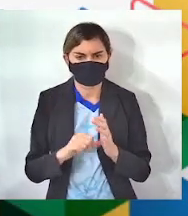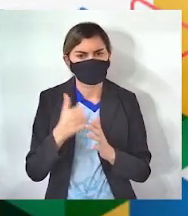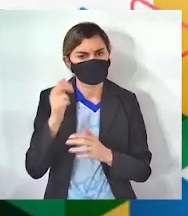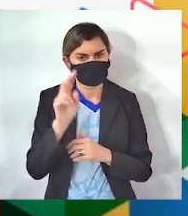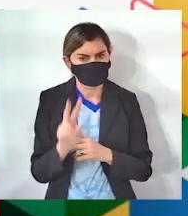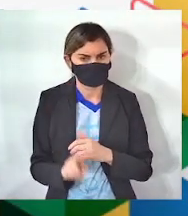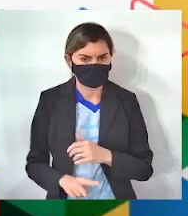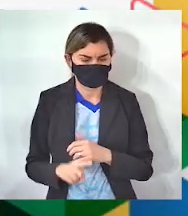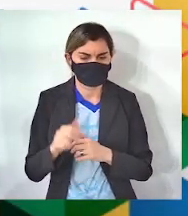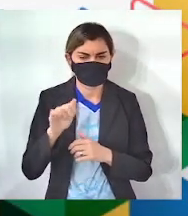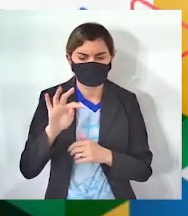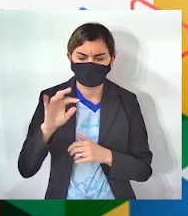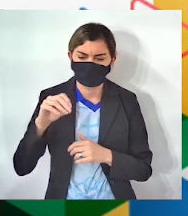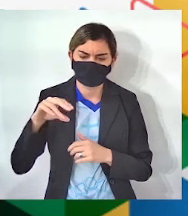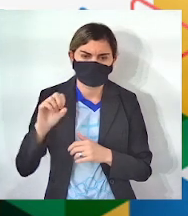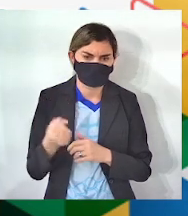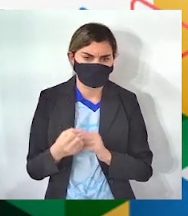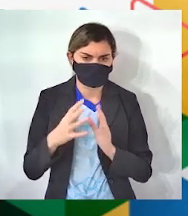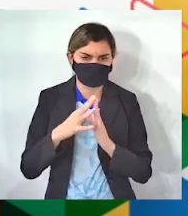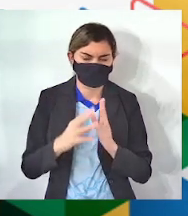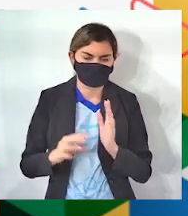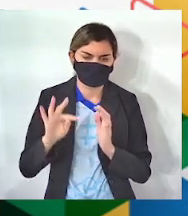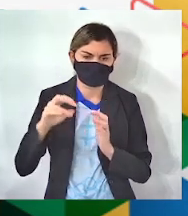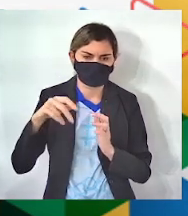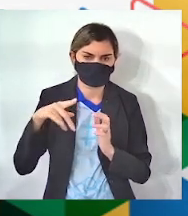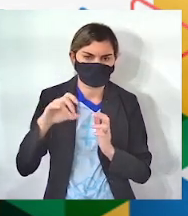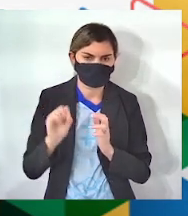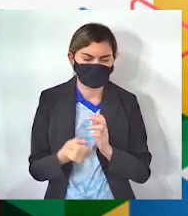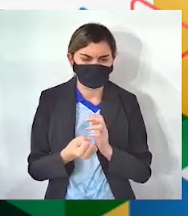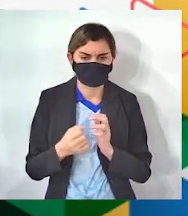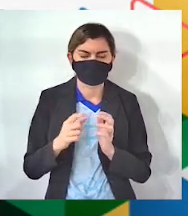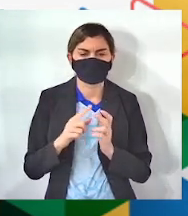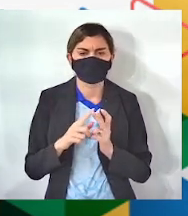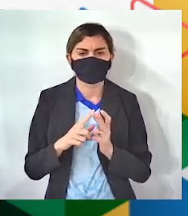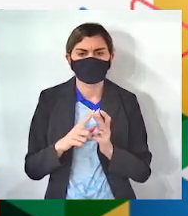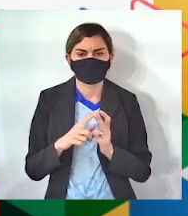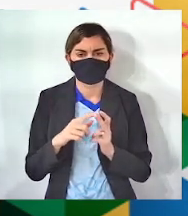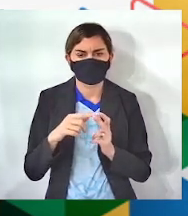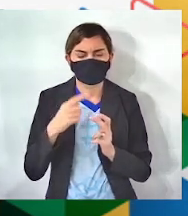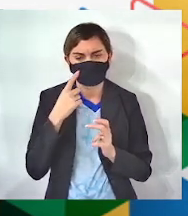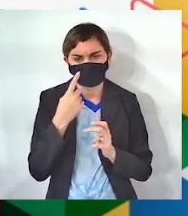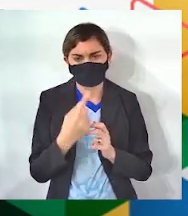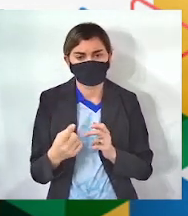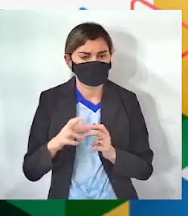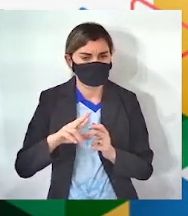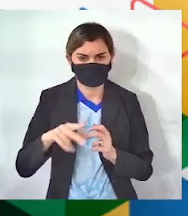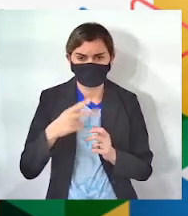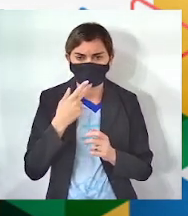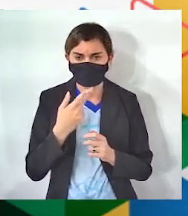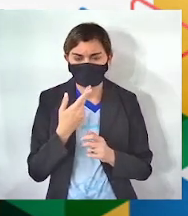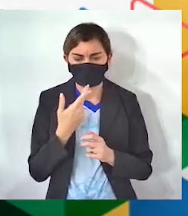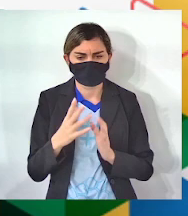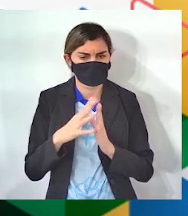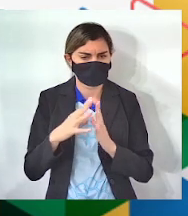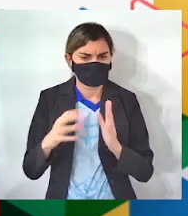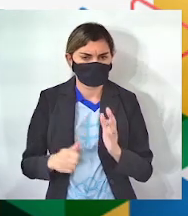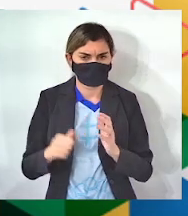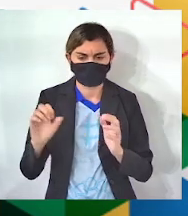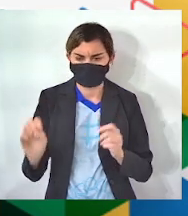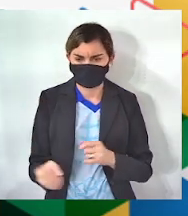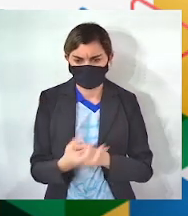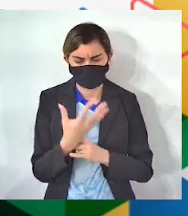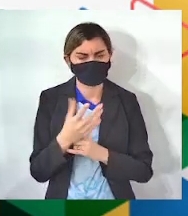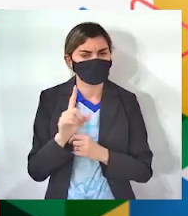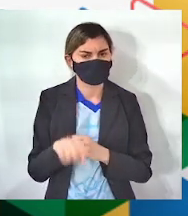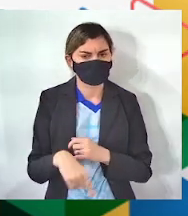vez em átomos, o modelo de Thomson, o modelo de Rutherford e o modelo de Bohr. Não falaremos do modelo atual, que